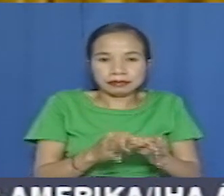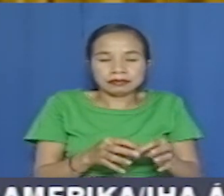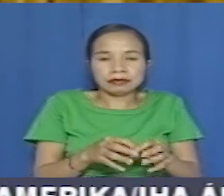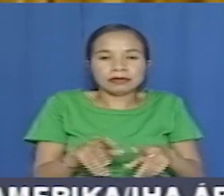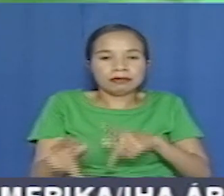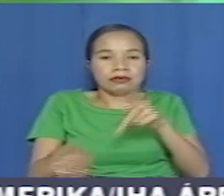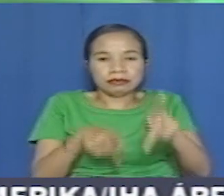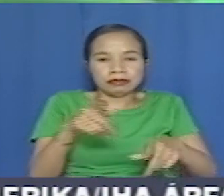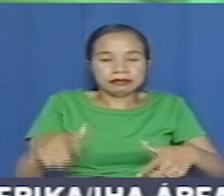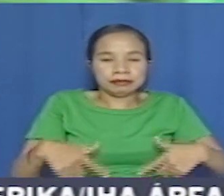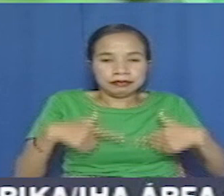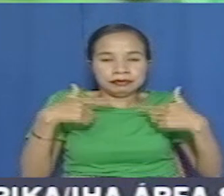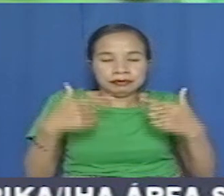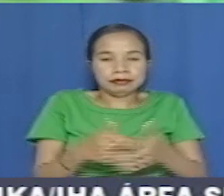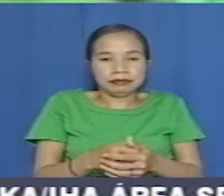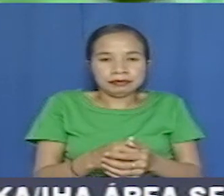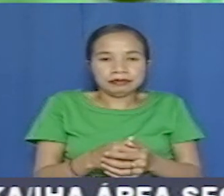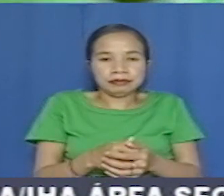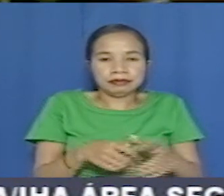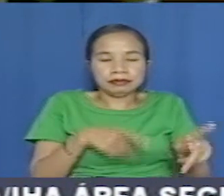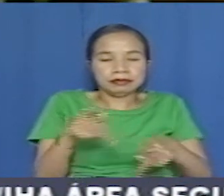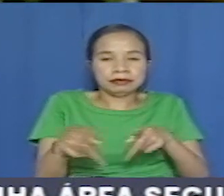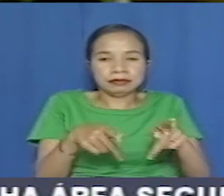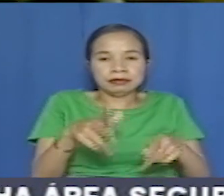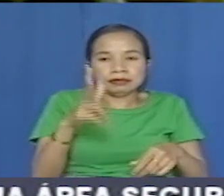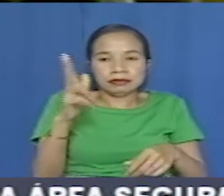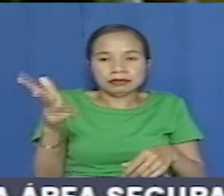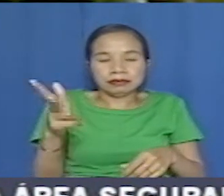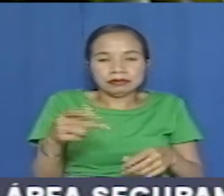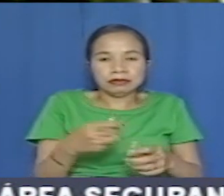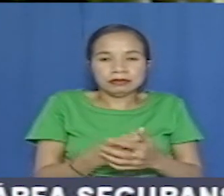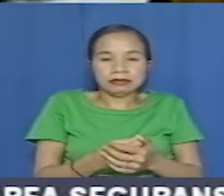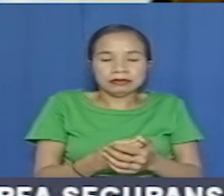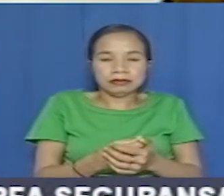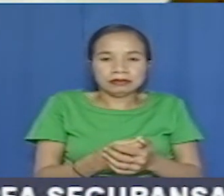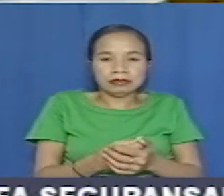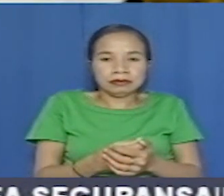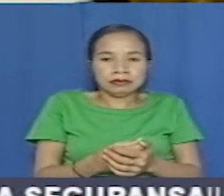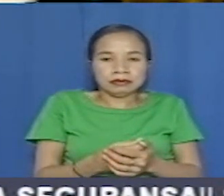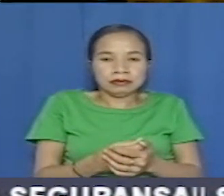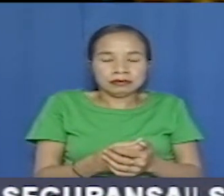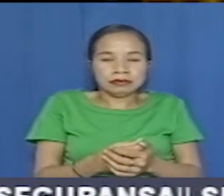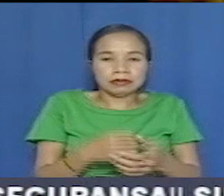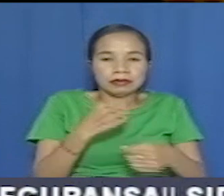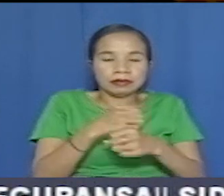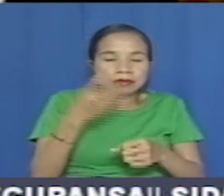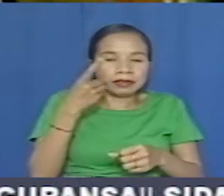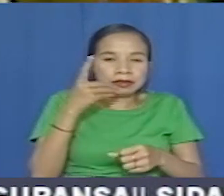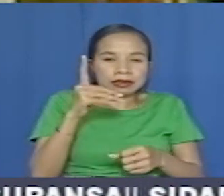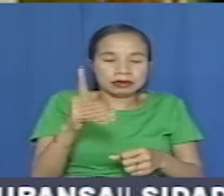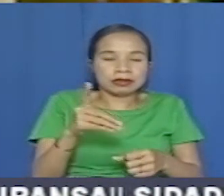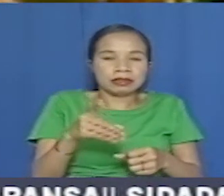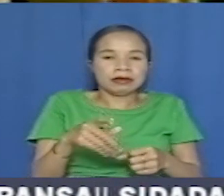pobunia moris. Ya sore seluk militantes nain tululu si partidu balun ya suku alawa leten halo deklarasaun politika